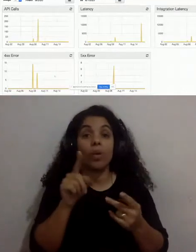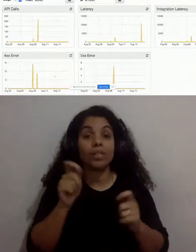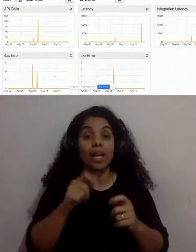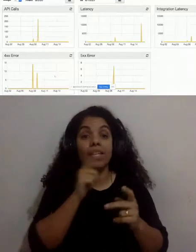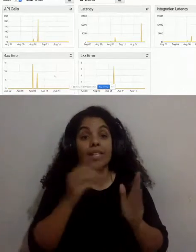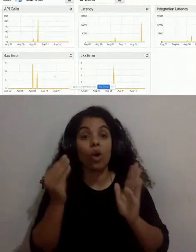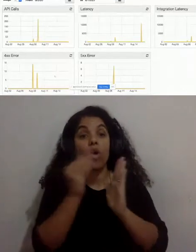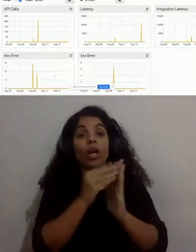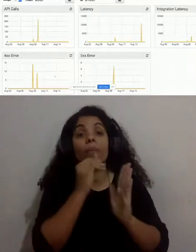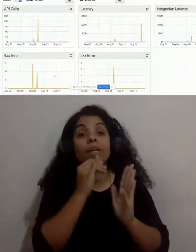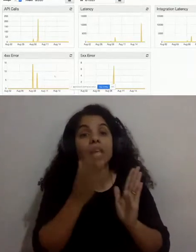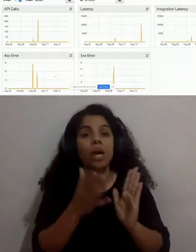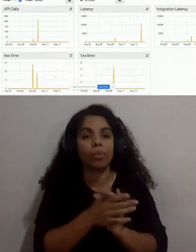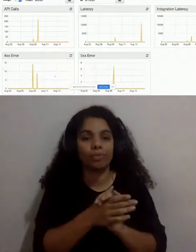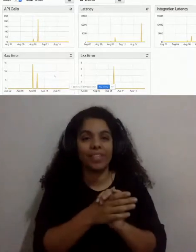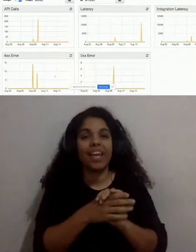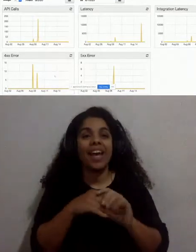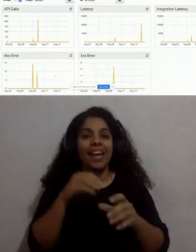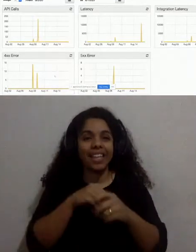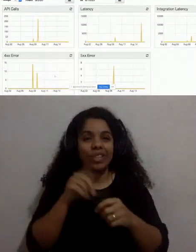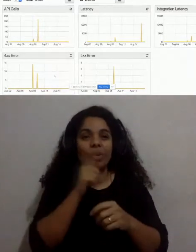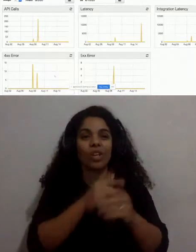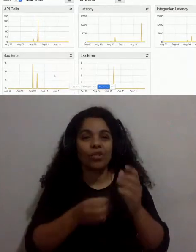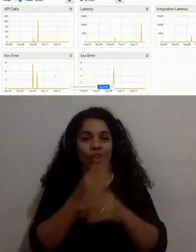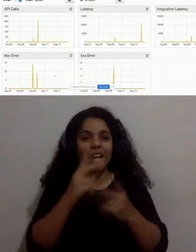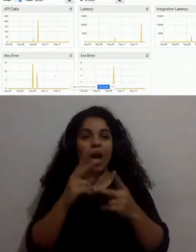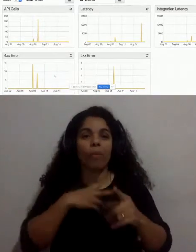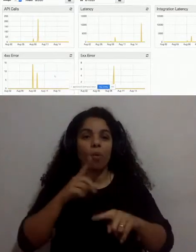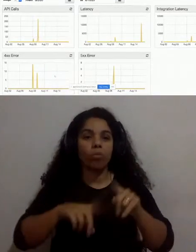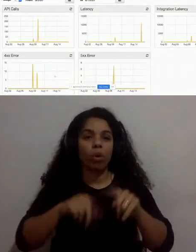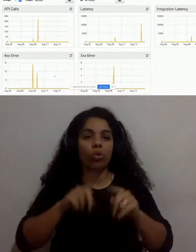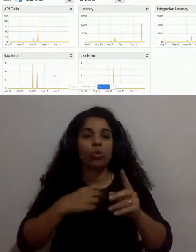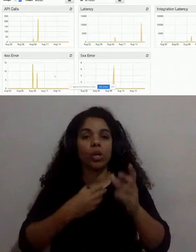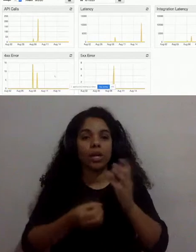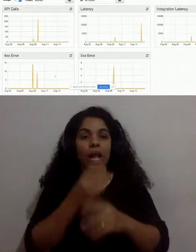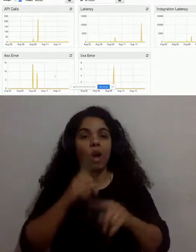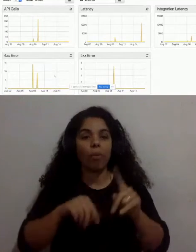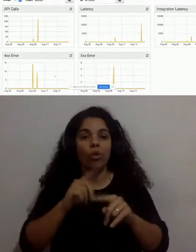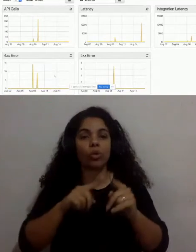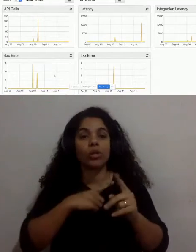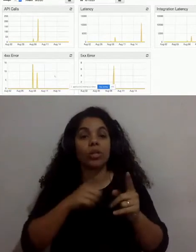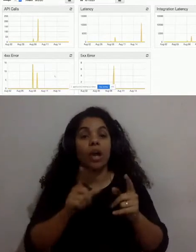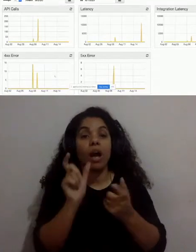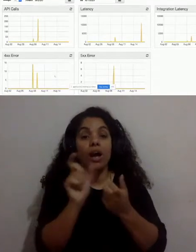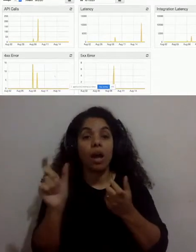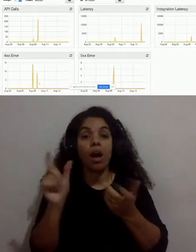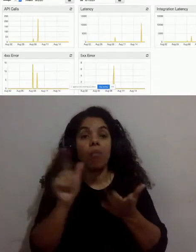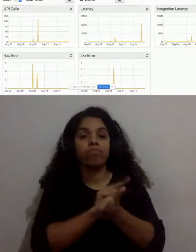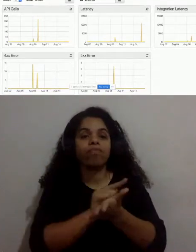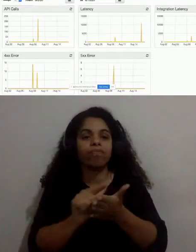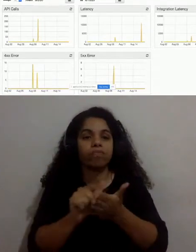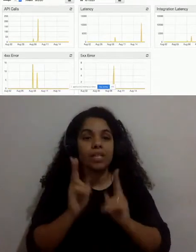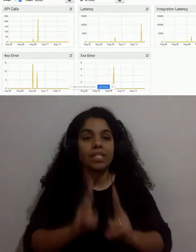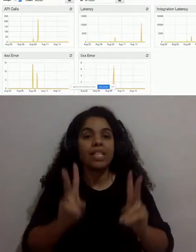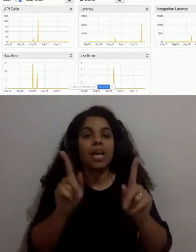eu colocar, por exemplo, dentro lá, quando eu fui criar o meu produto, eu criar produto com campus vazio. Então, a gente